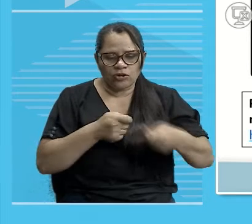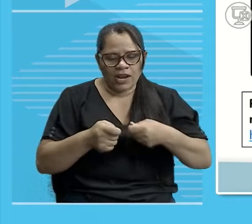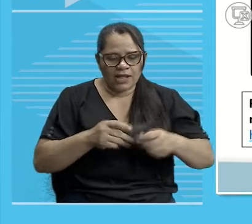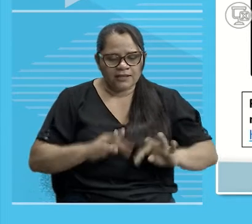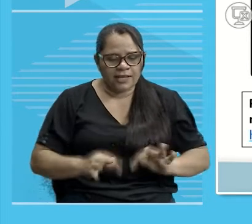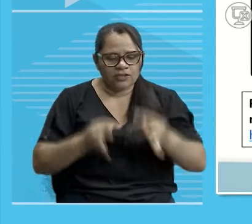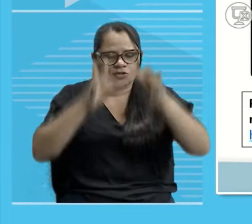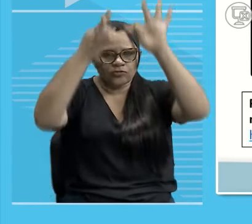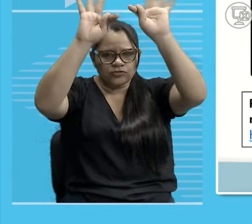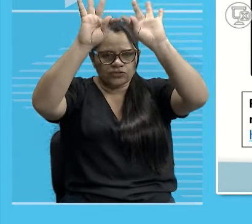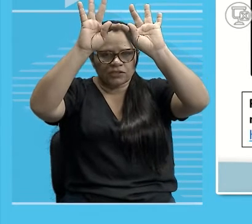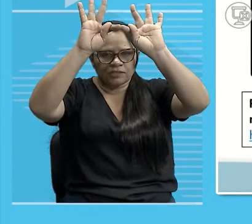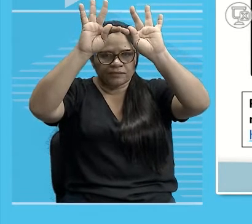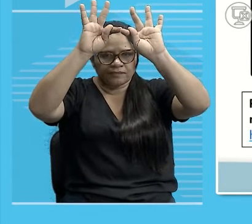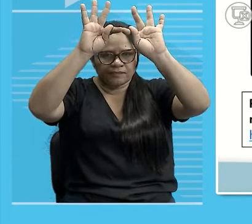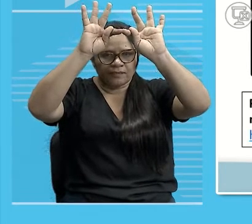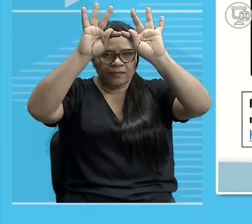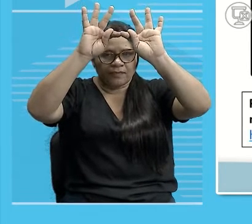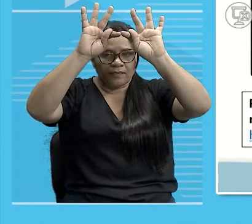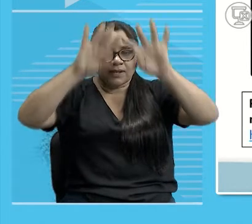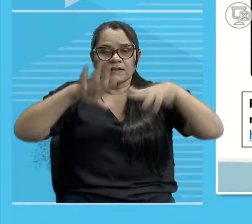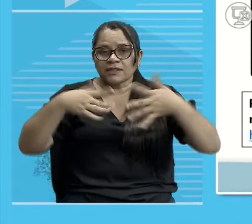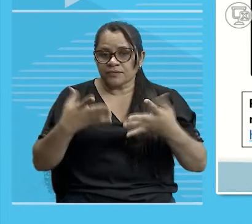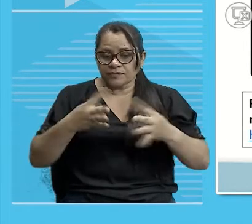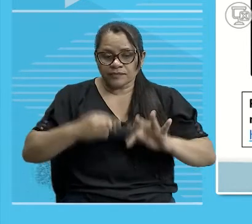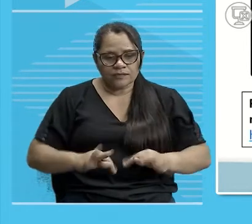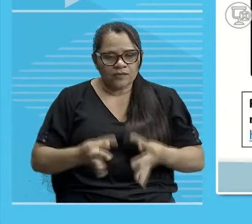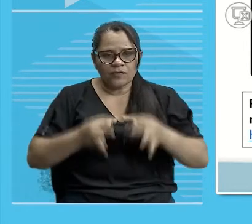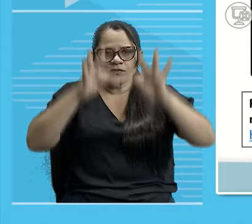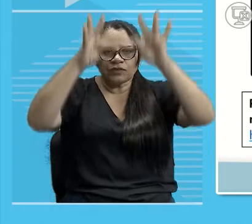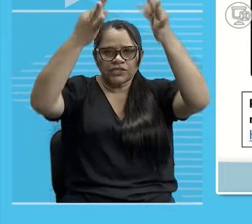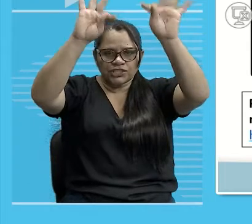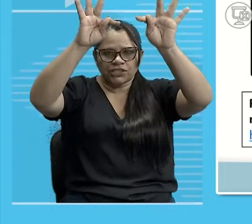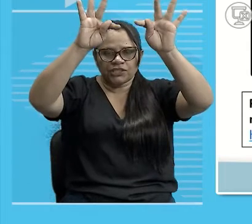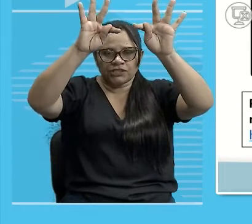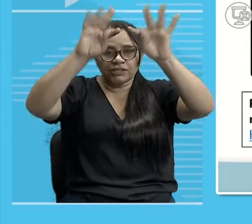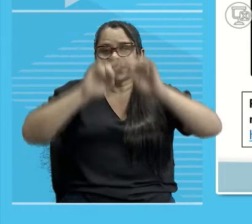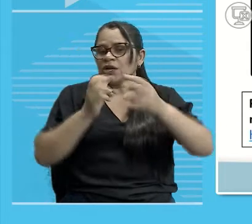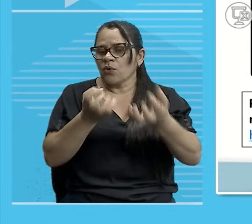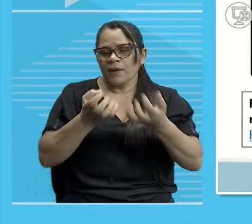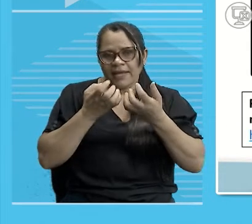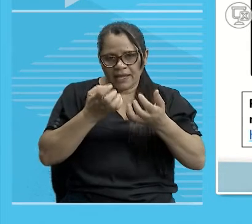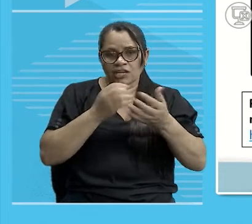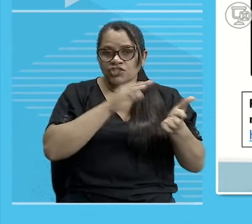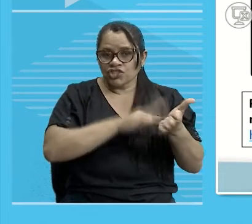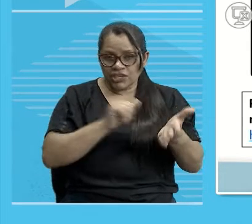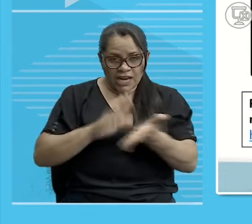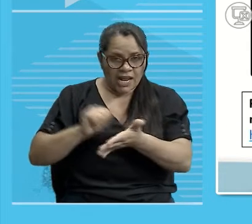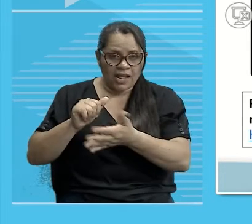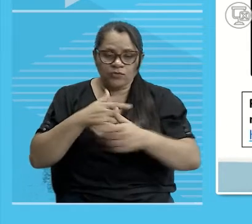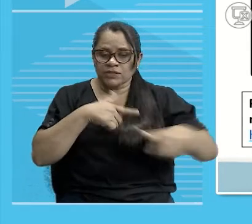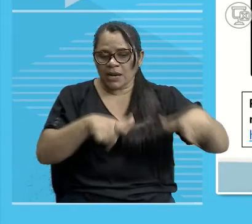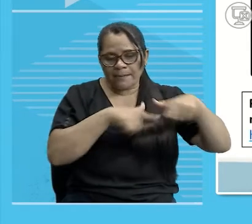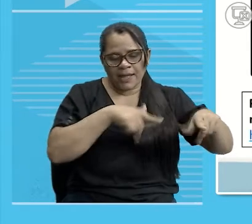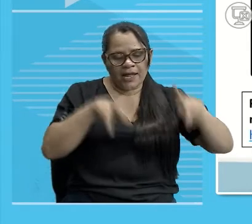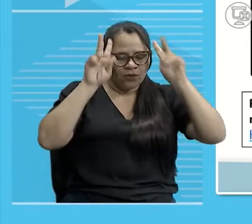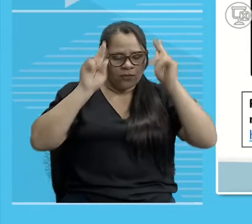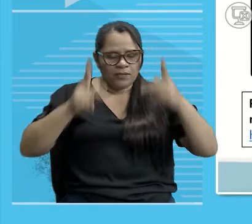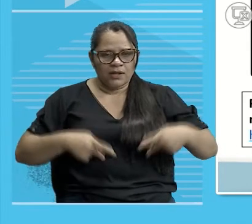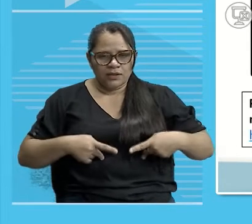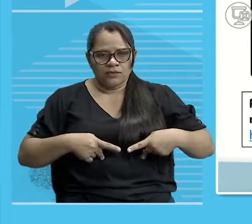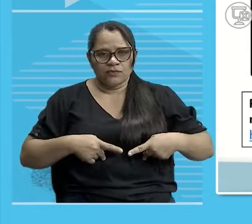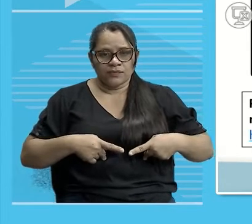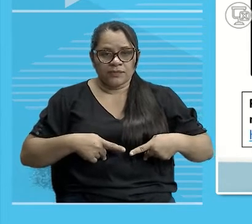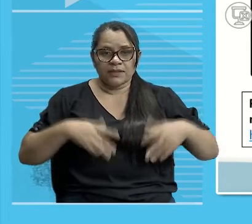não veio para roubar o trabalho humano ela veio para nos possibilitar